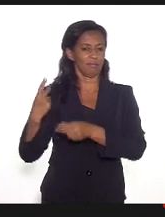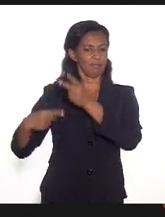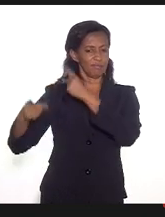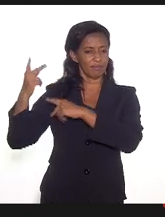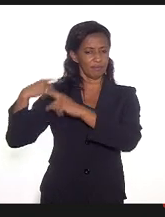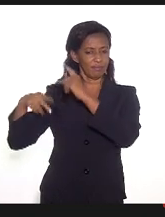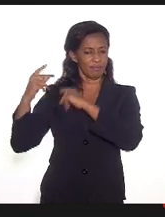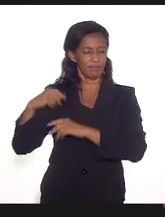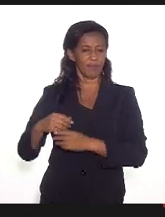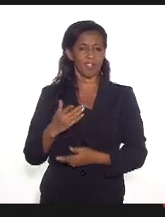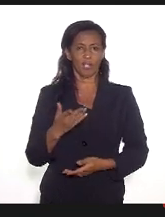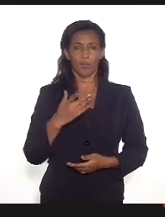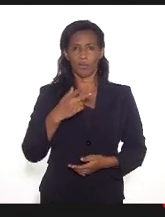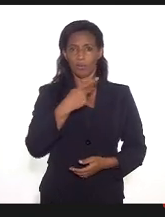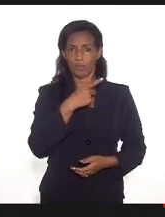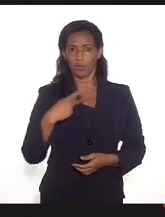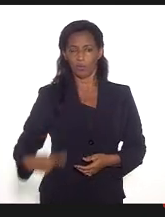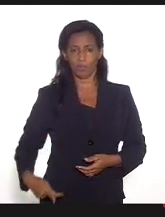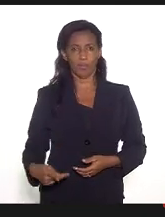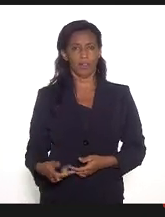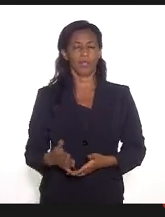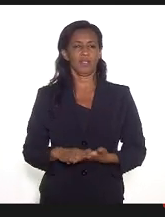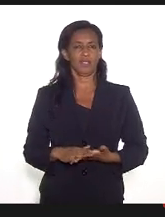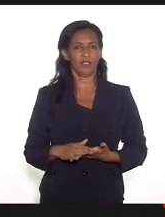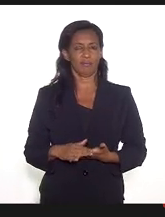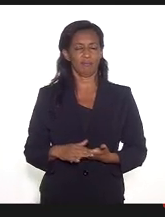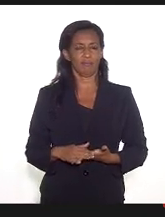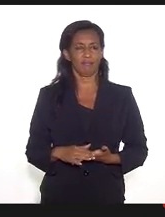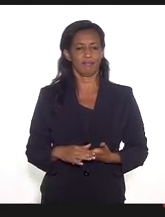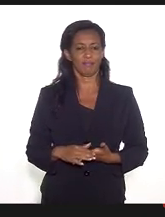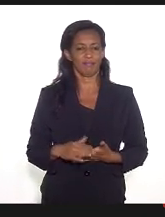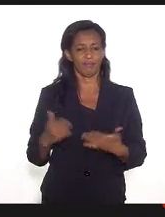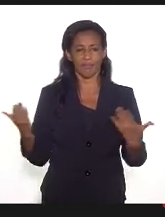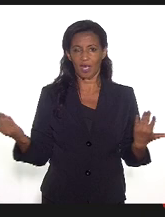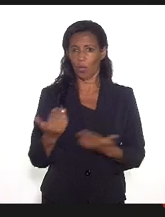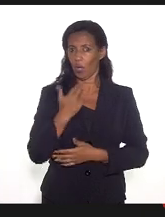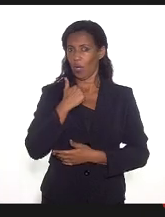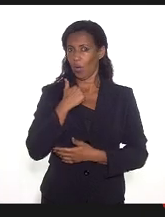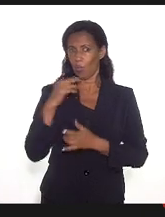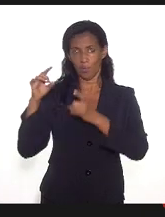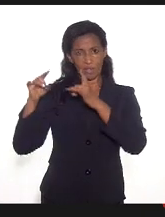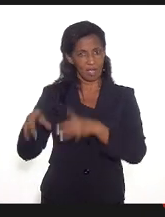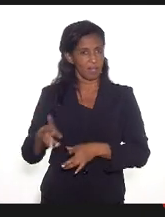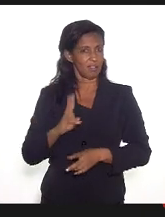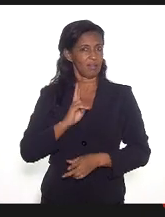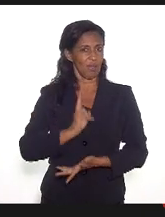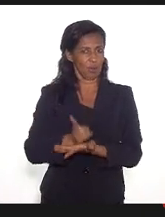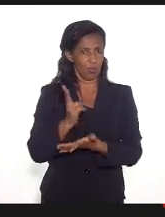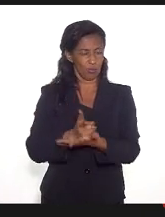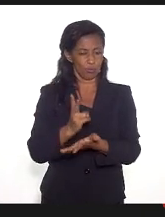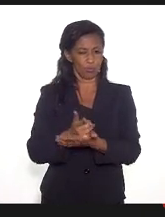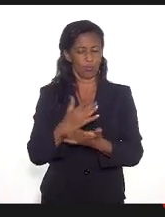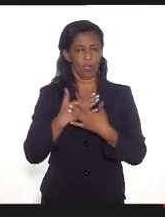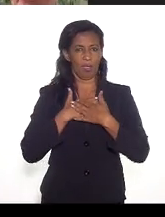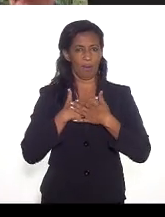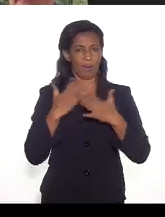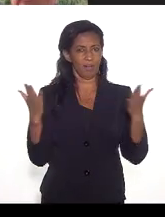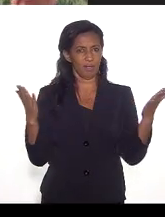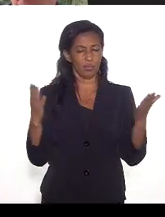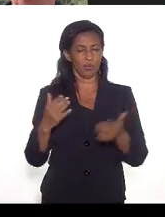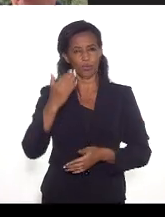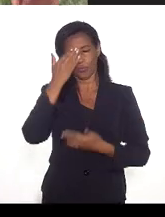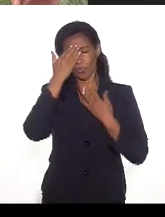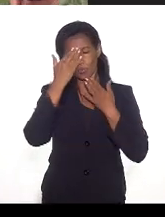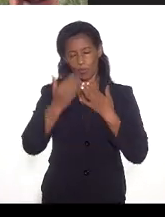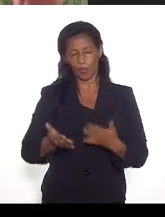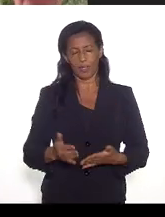que nós colocamos o senhor de presidente, pelo amor de Deus, agora o senhor não pode sair, não, tem que continuar. Um abraço a todos aí, muito obrigado,